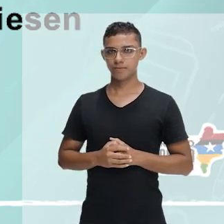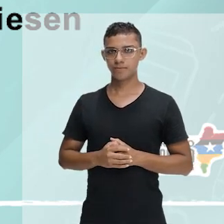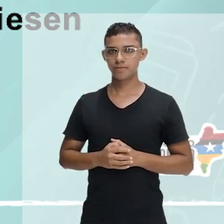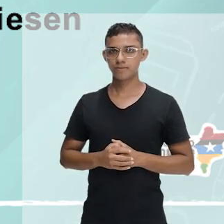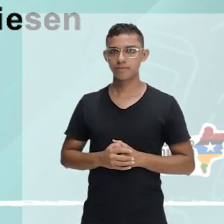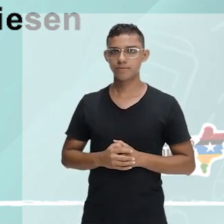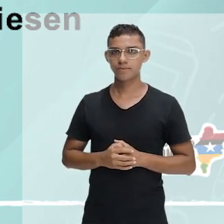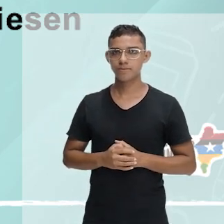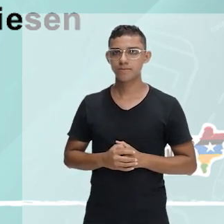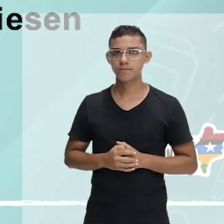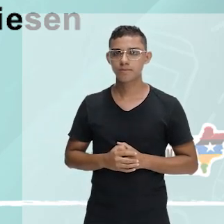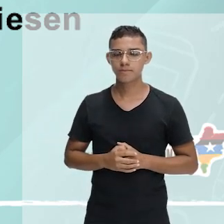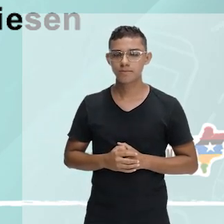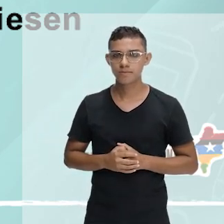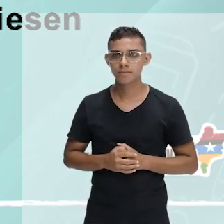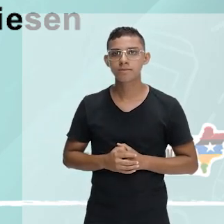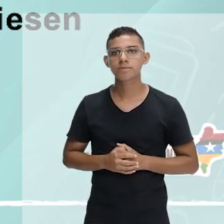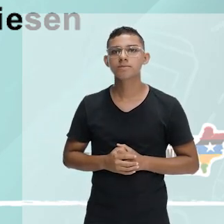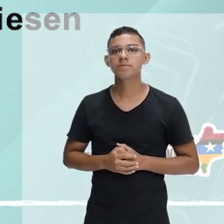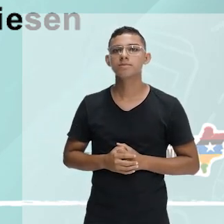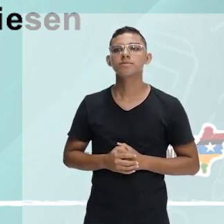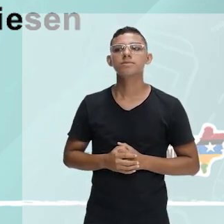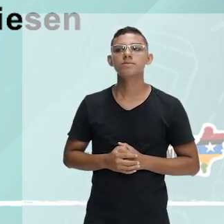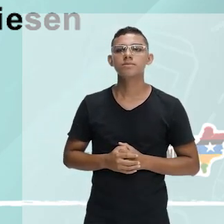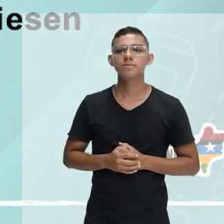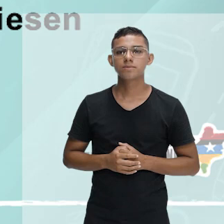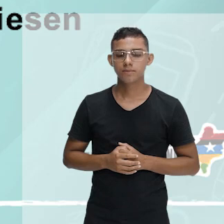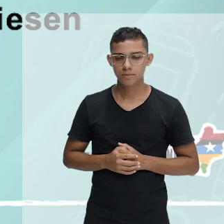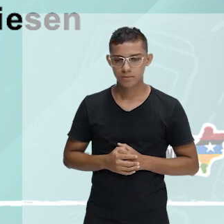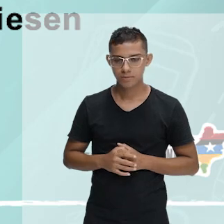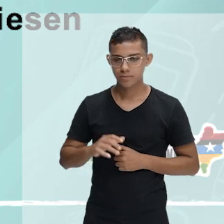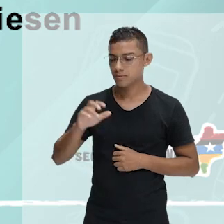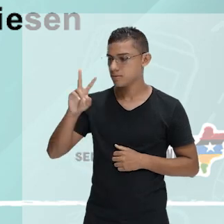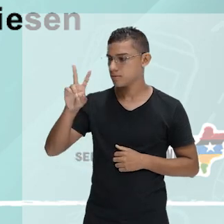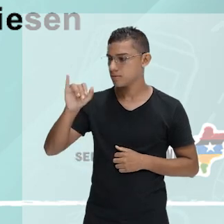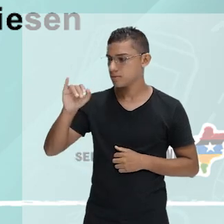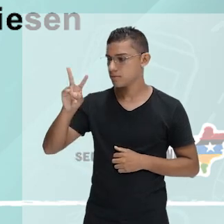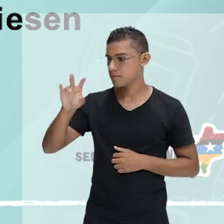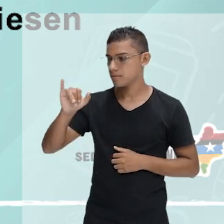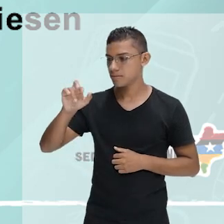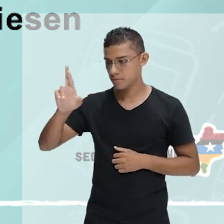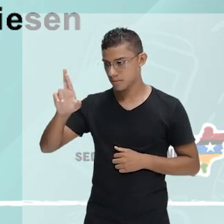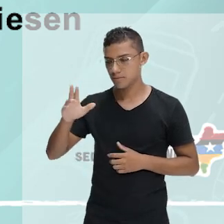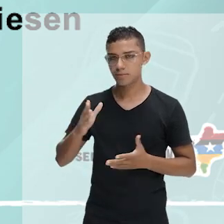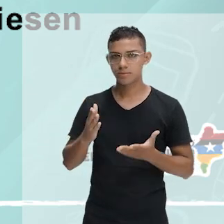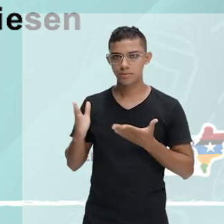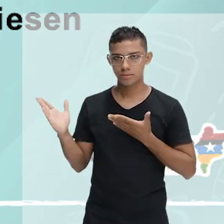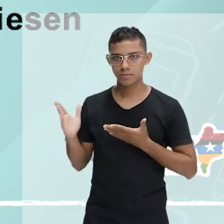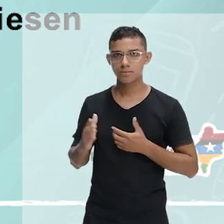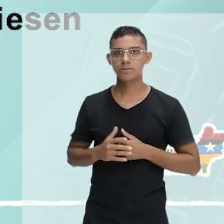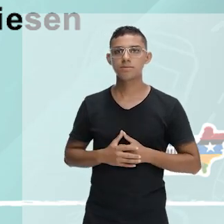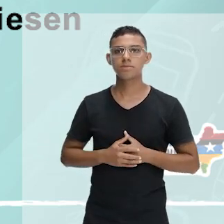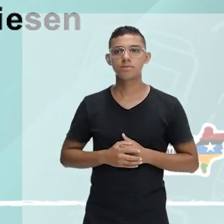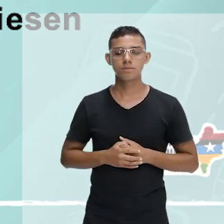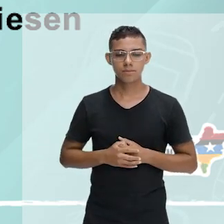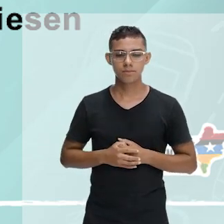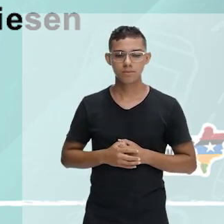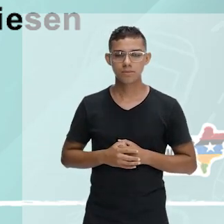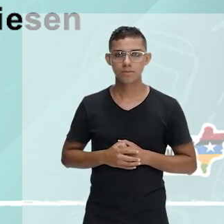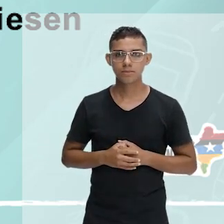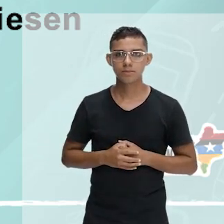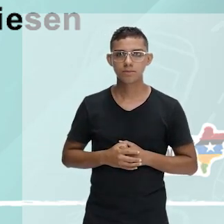saliesse, saliessemos, saliesseis e saliessem. E beber, bebiesse, bebiesses,